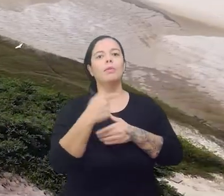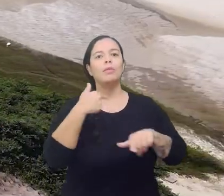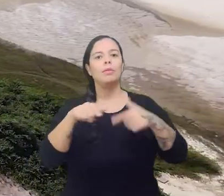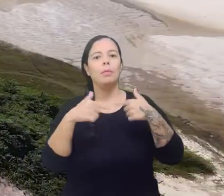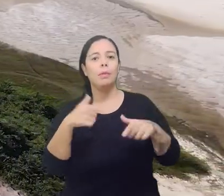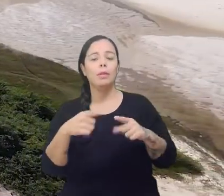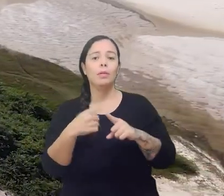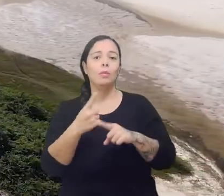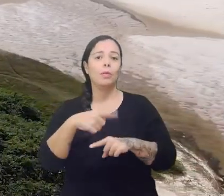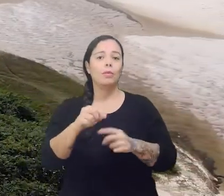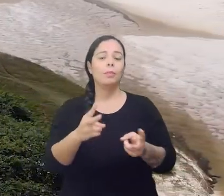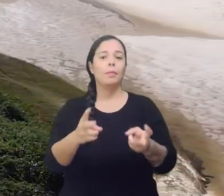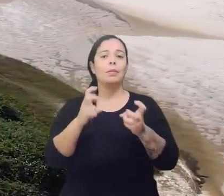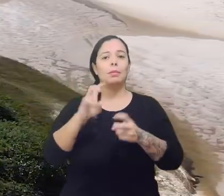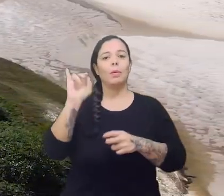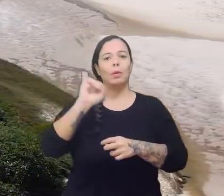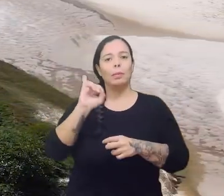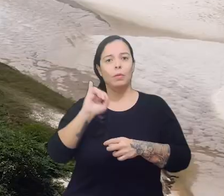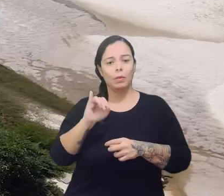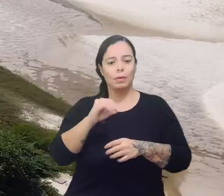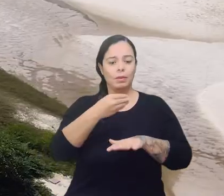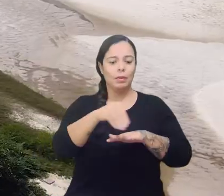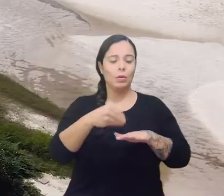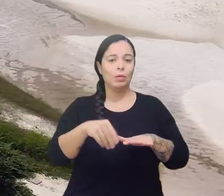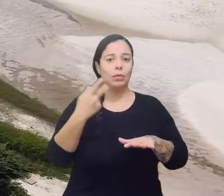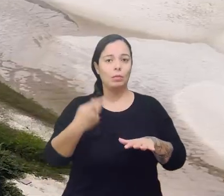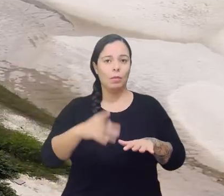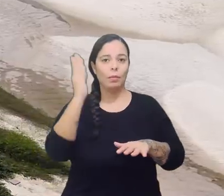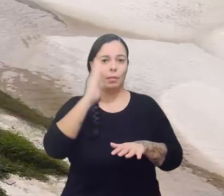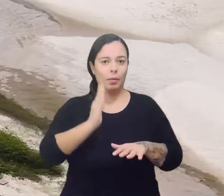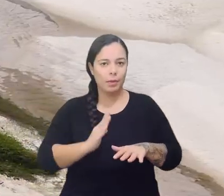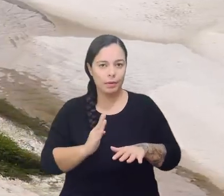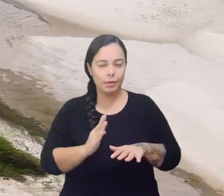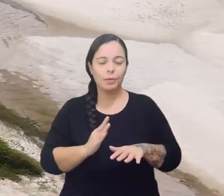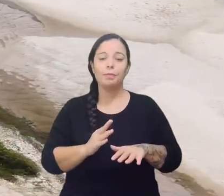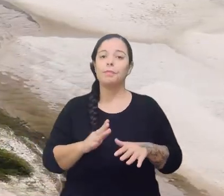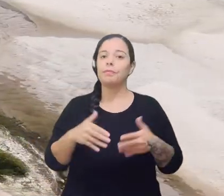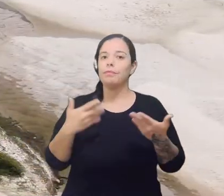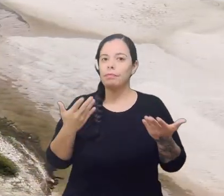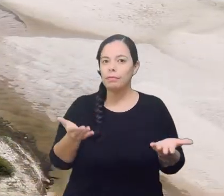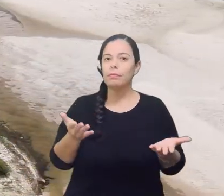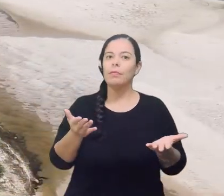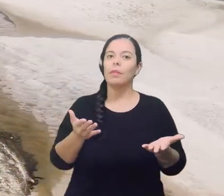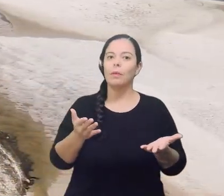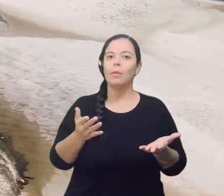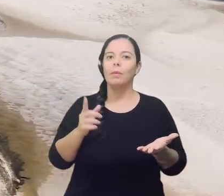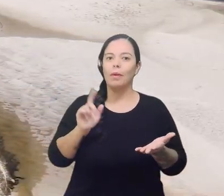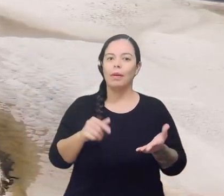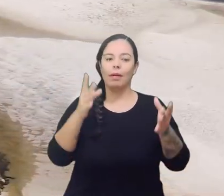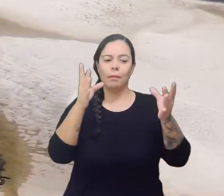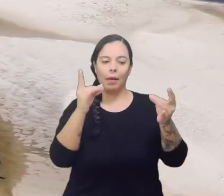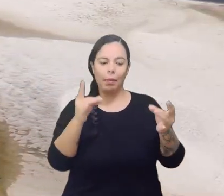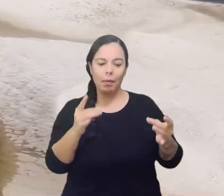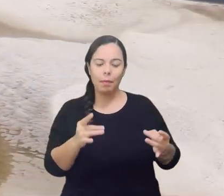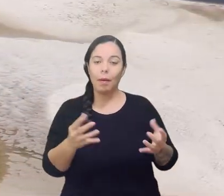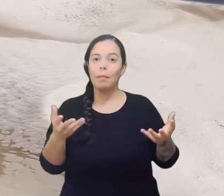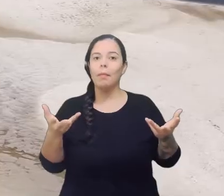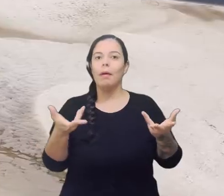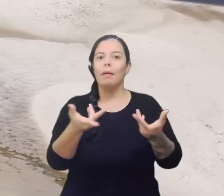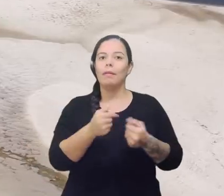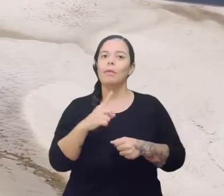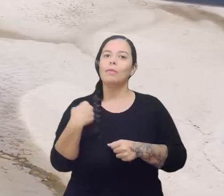Brasil, né, assim, é mais um elemento fantástico que a gente tem um argumento que a gente tem de proteção dessa área,